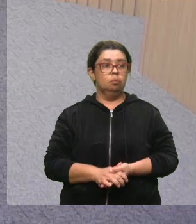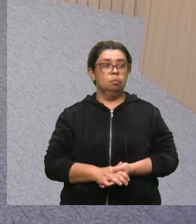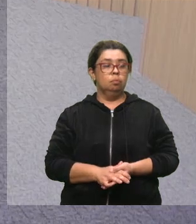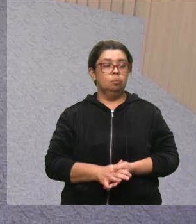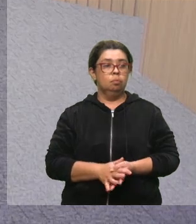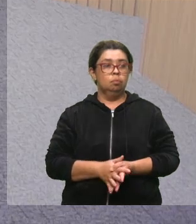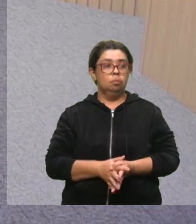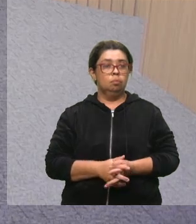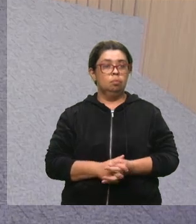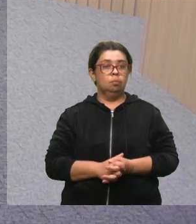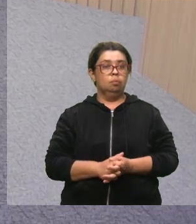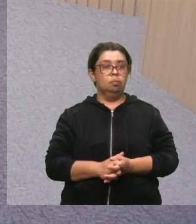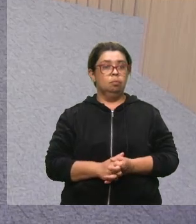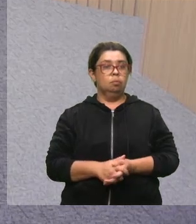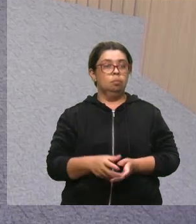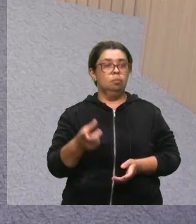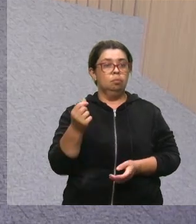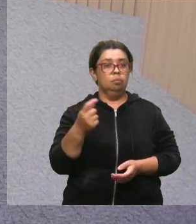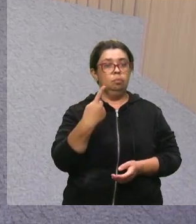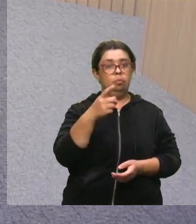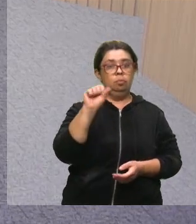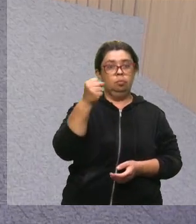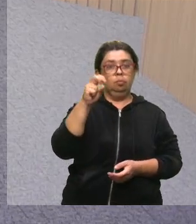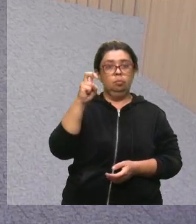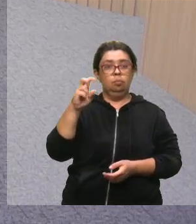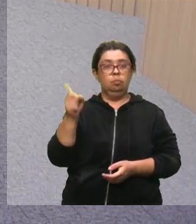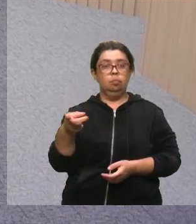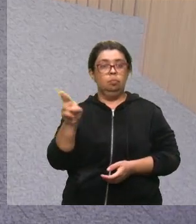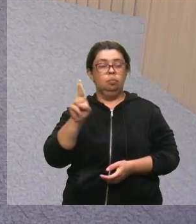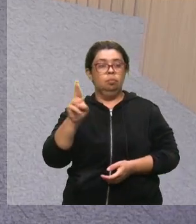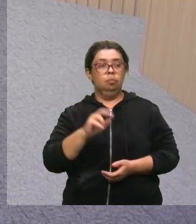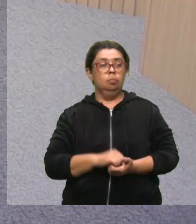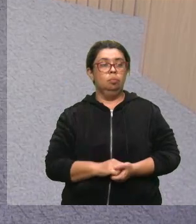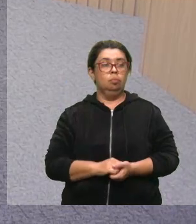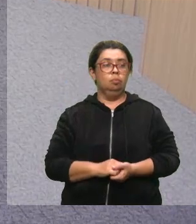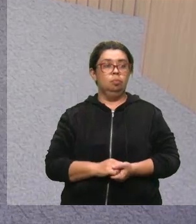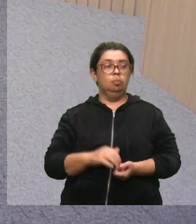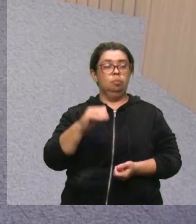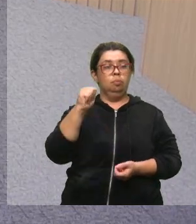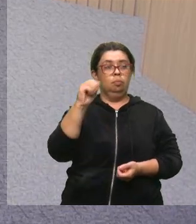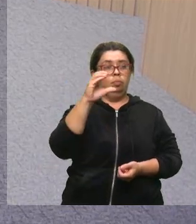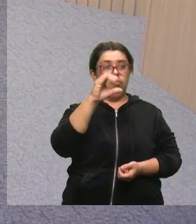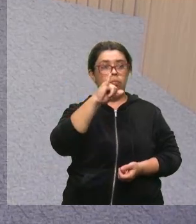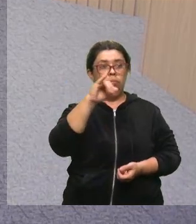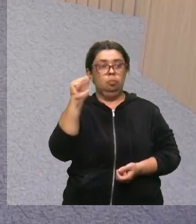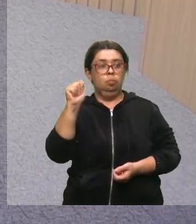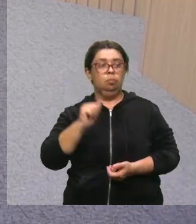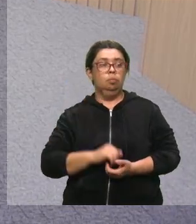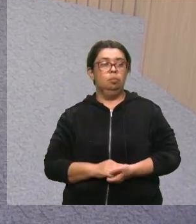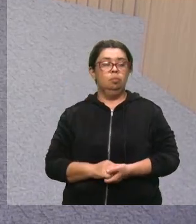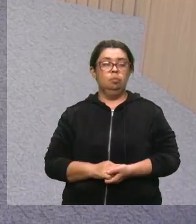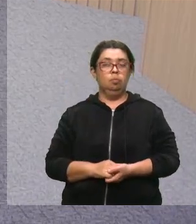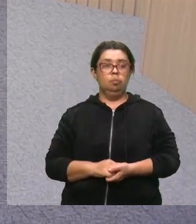E uma verba de R$ 185.000 destinada à associação comercial. O senhor sabe dizer do que se trata?